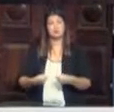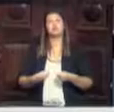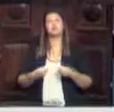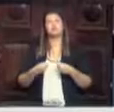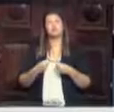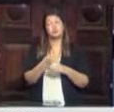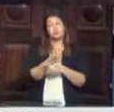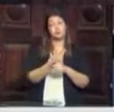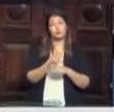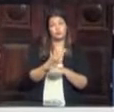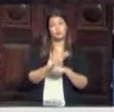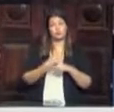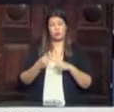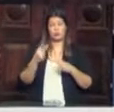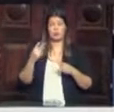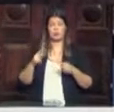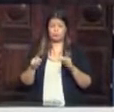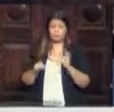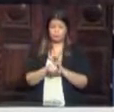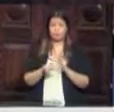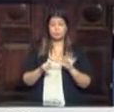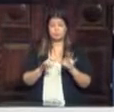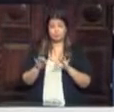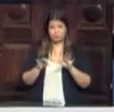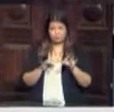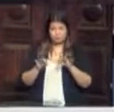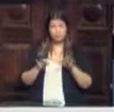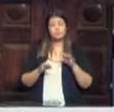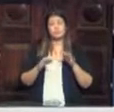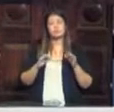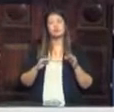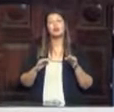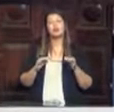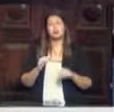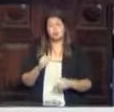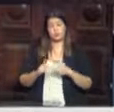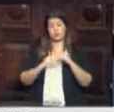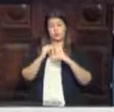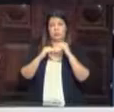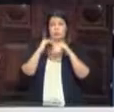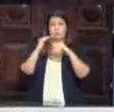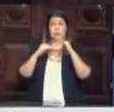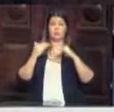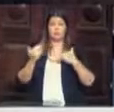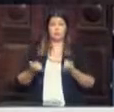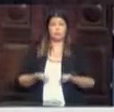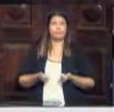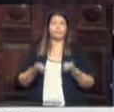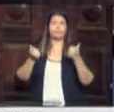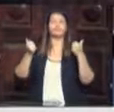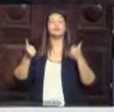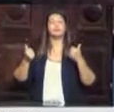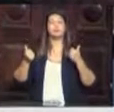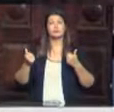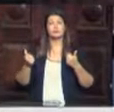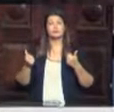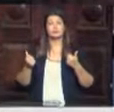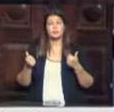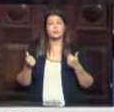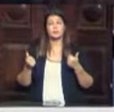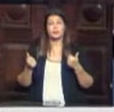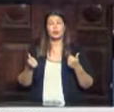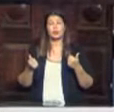tem, inclusive, uma intervenção da Secretaria de Transportes, que é o poder concedente,